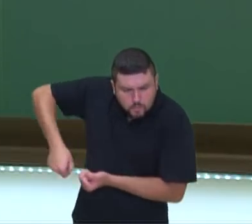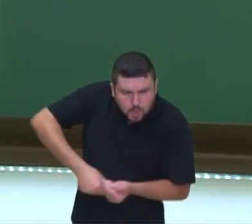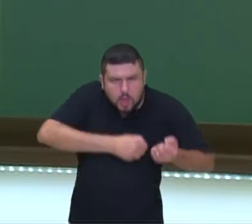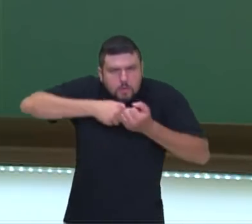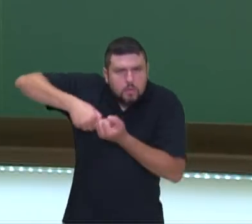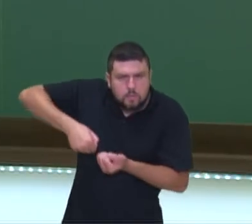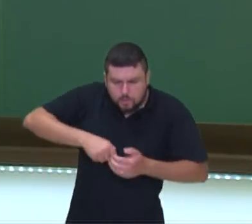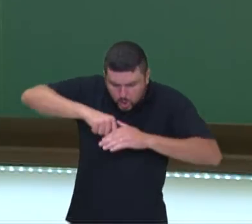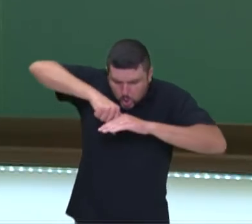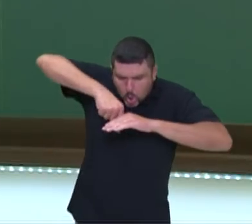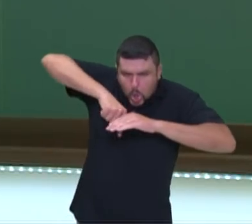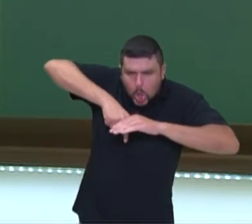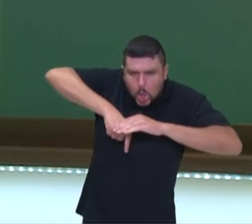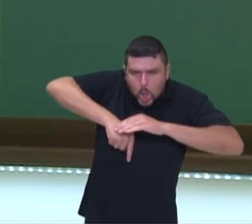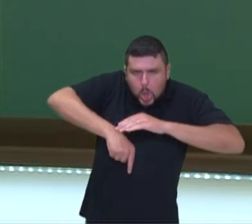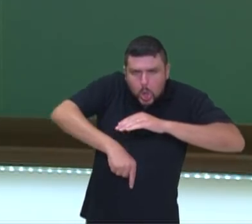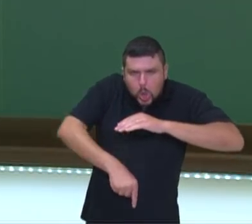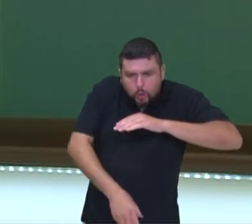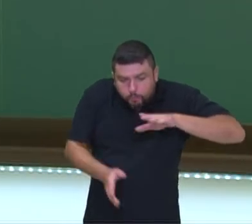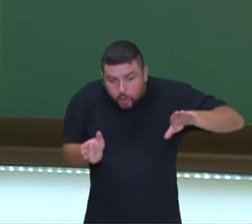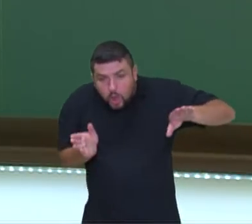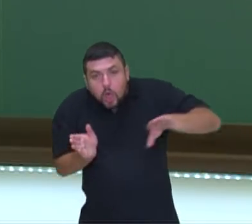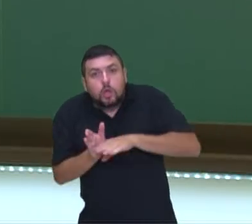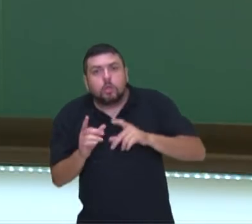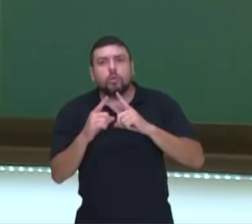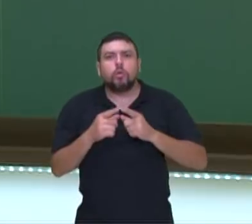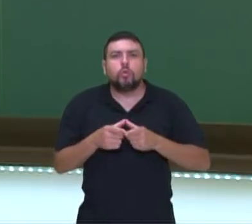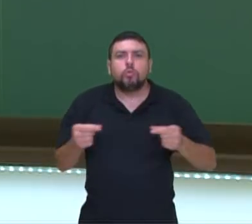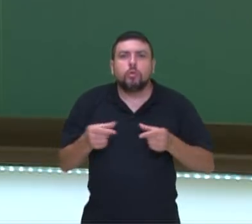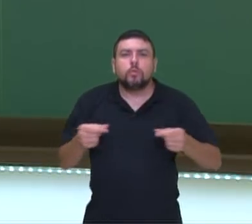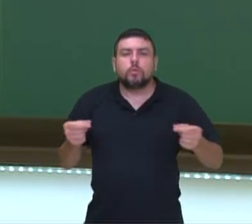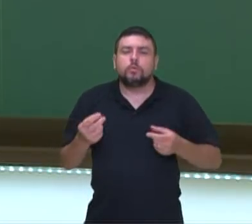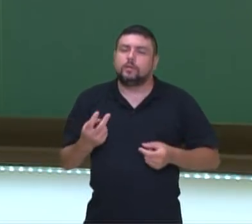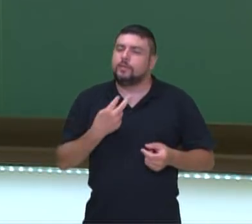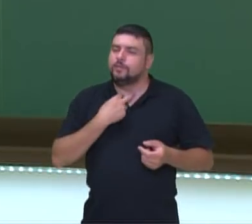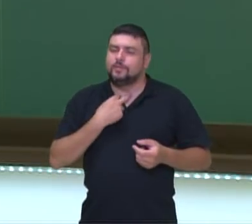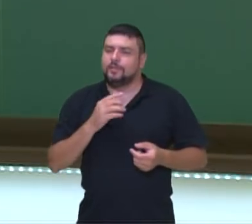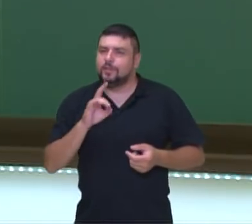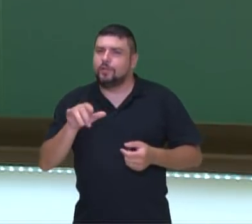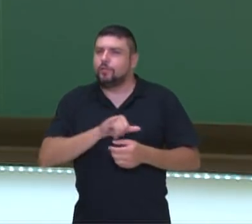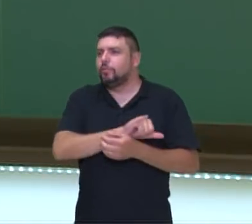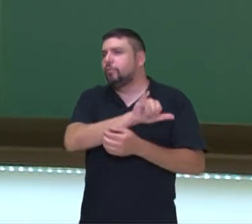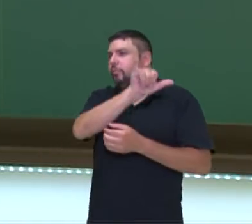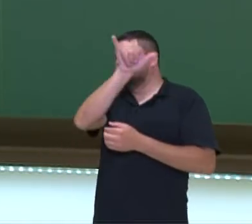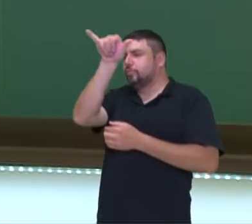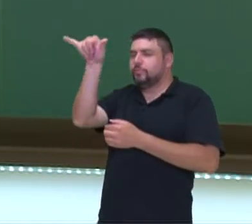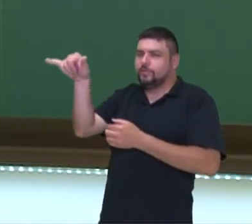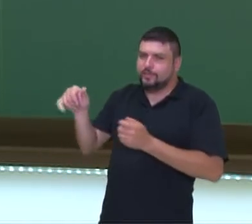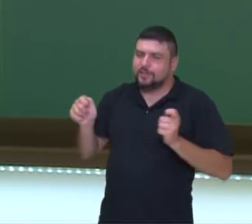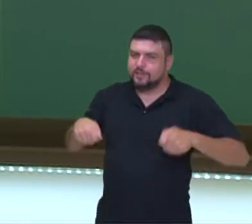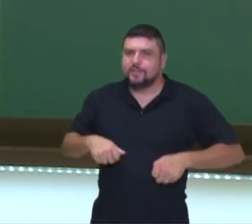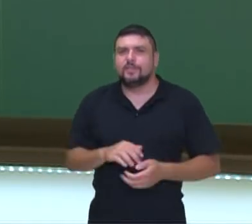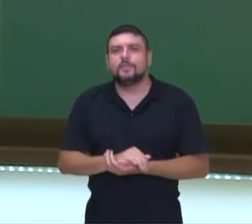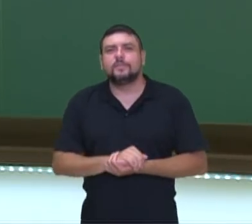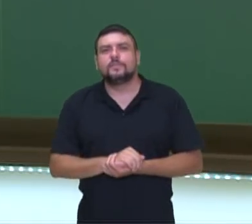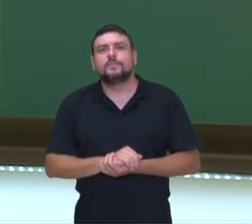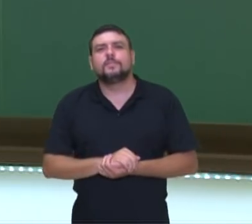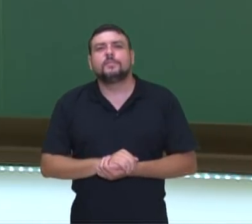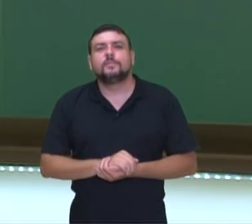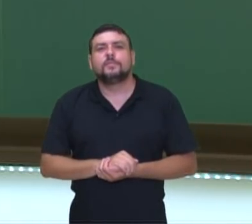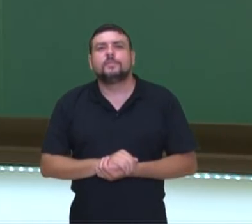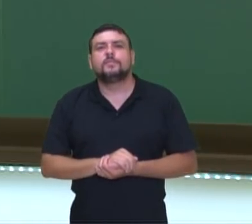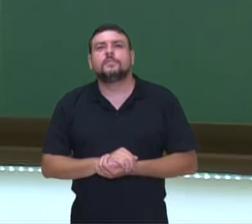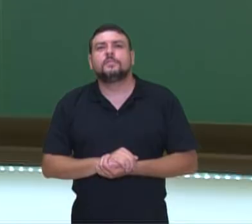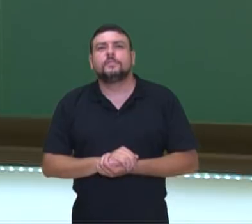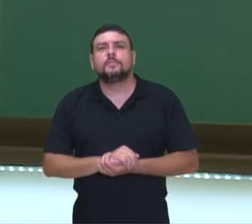e chegar do outro lado lá no Japão, não vai dar certo, só pegando avião. Então vamos começar a nossa teoria propriamente dita?